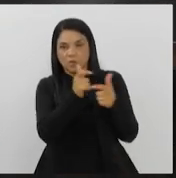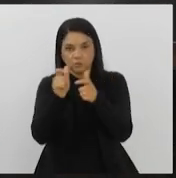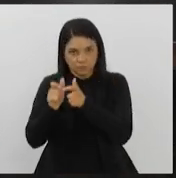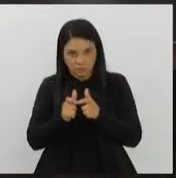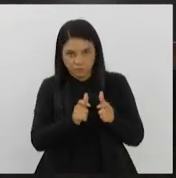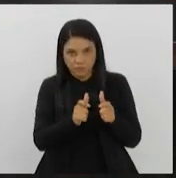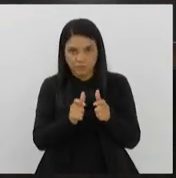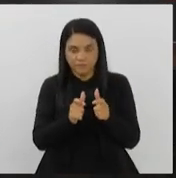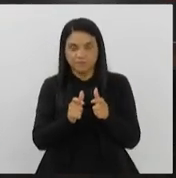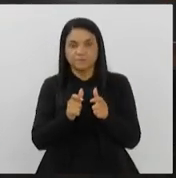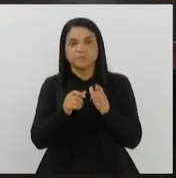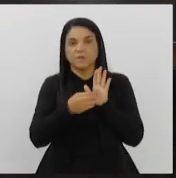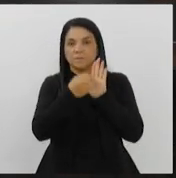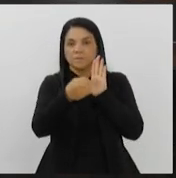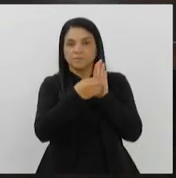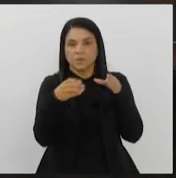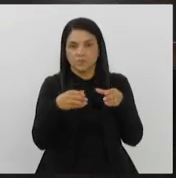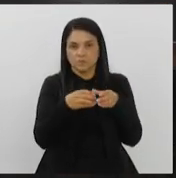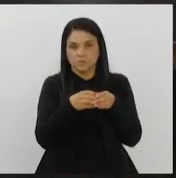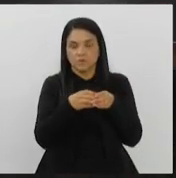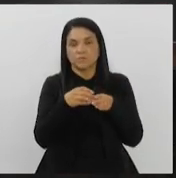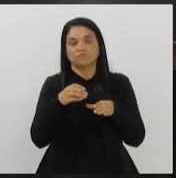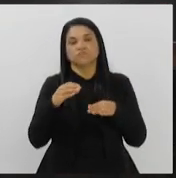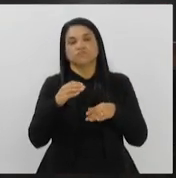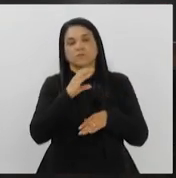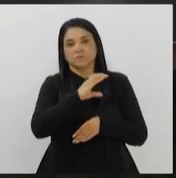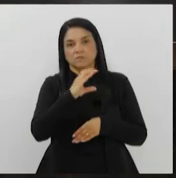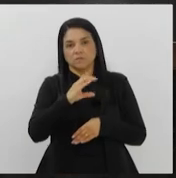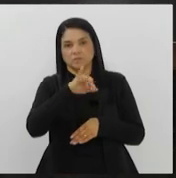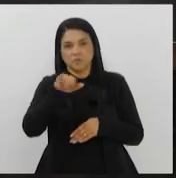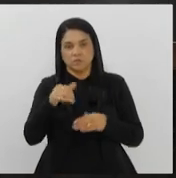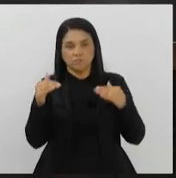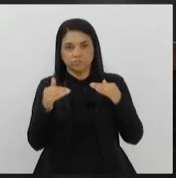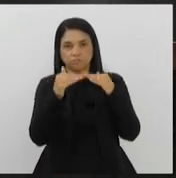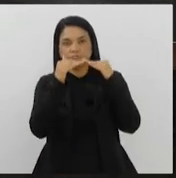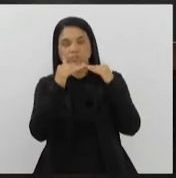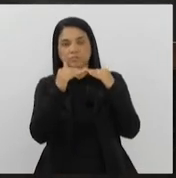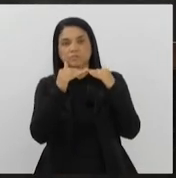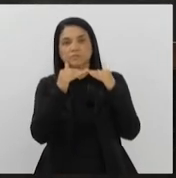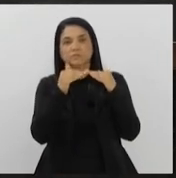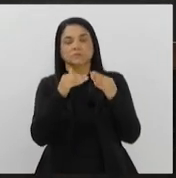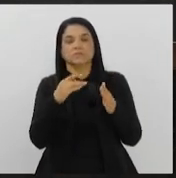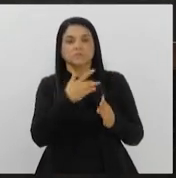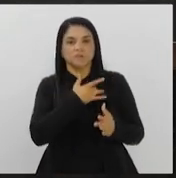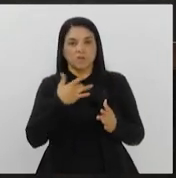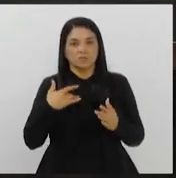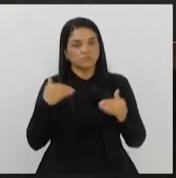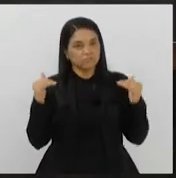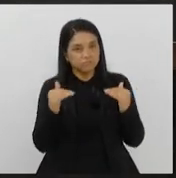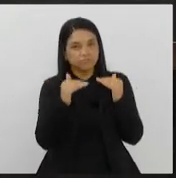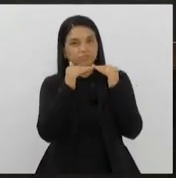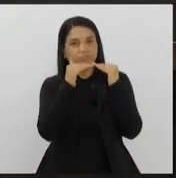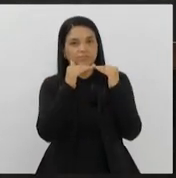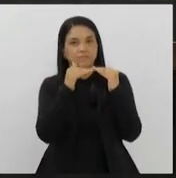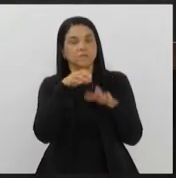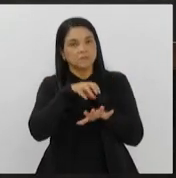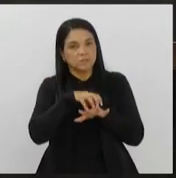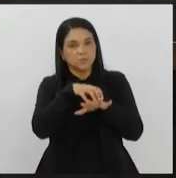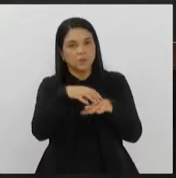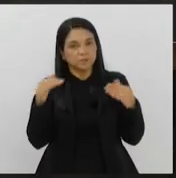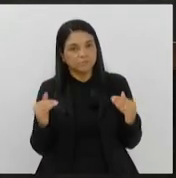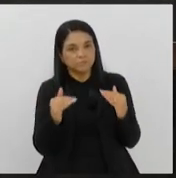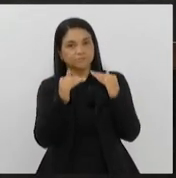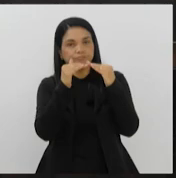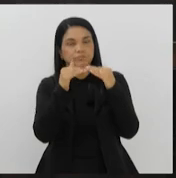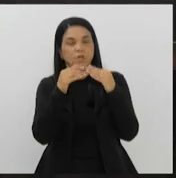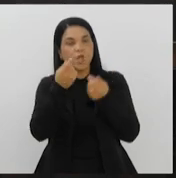providências. Pareceres das comissões Constituição e Justiça pela Legalidade, de Saúde favorável, de Transporte